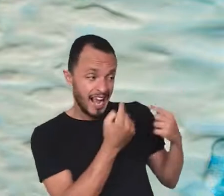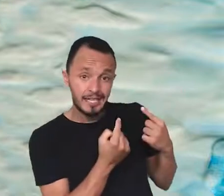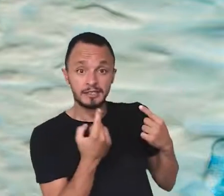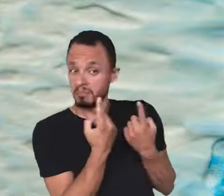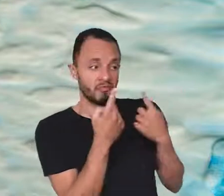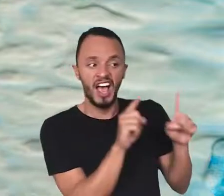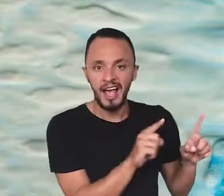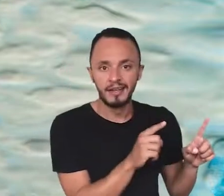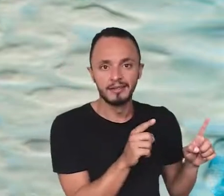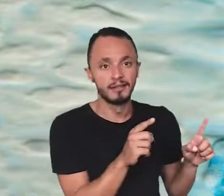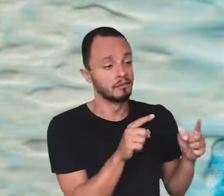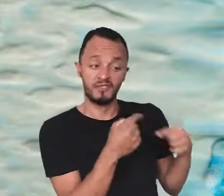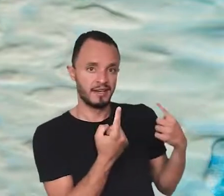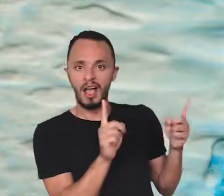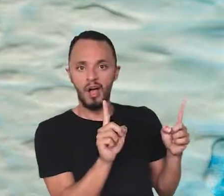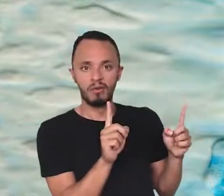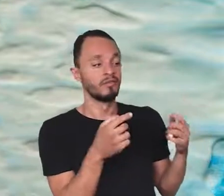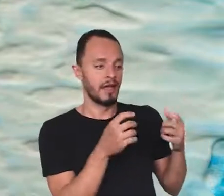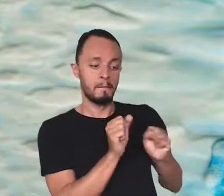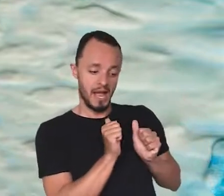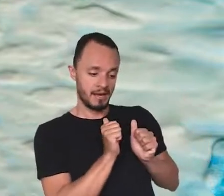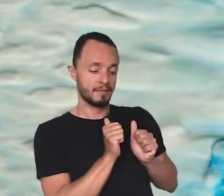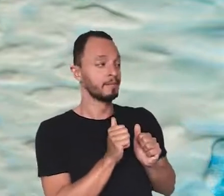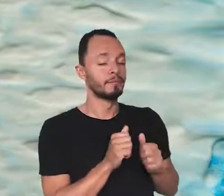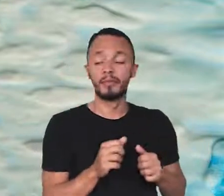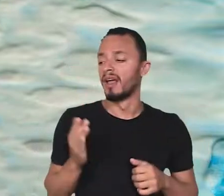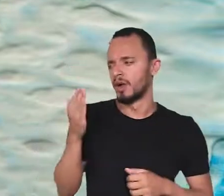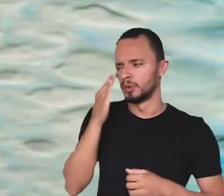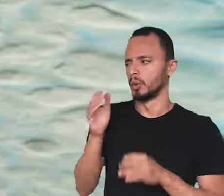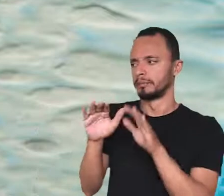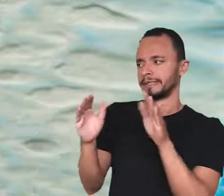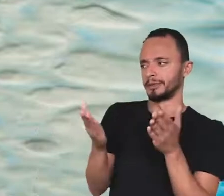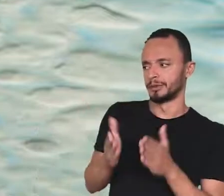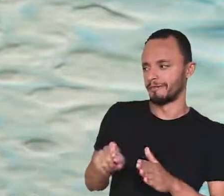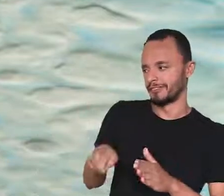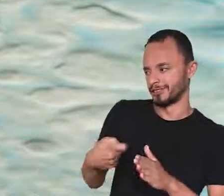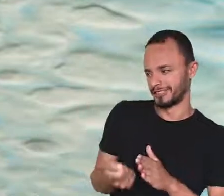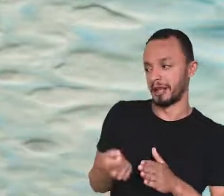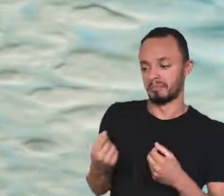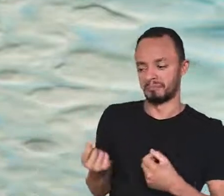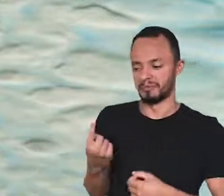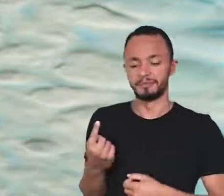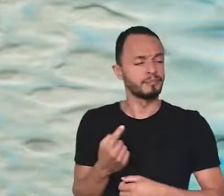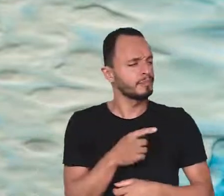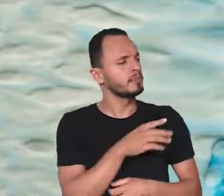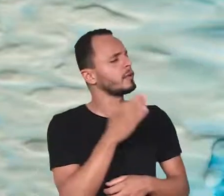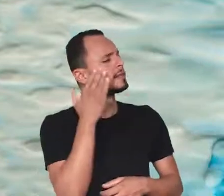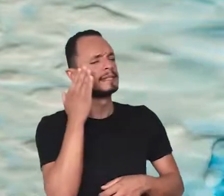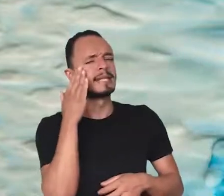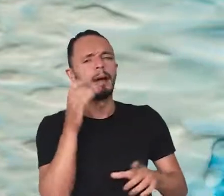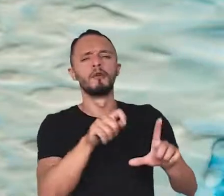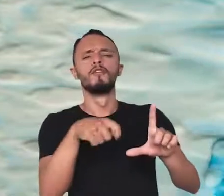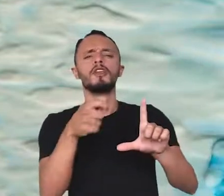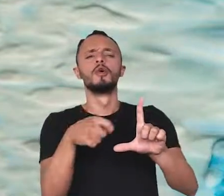com a cara dessa cintura fina, apesar desse nome horroroso. Vocês sabem aquele filme do... com Lázaro Ramos?